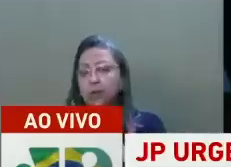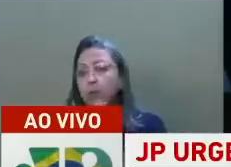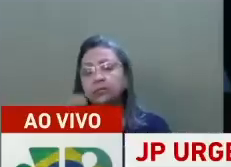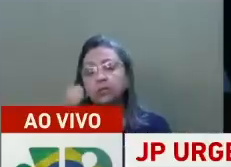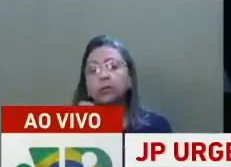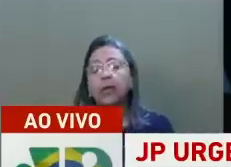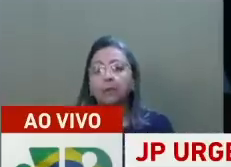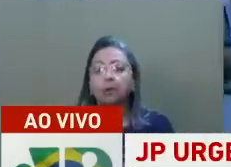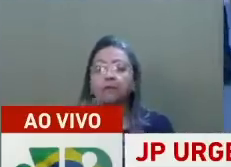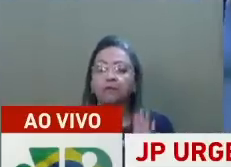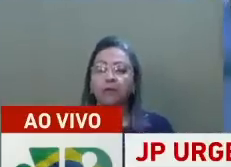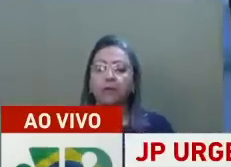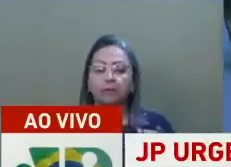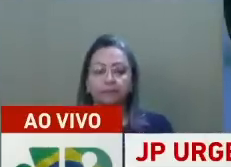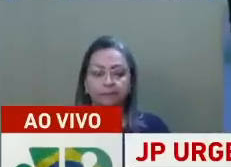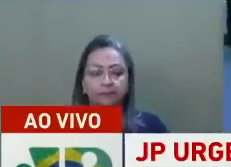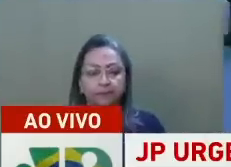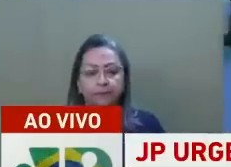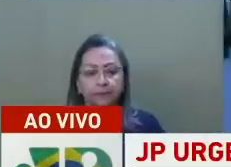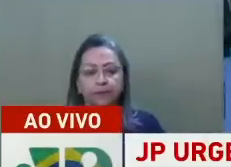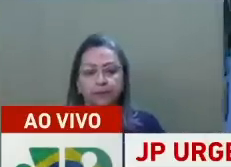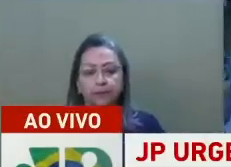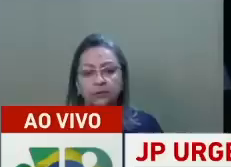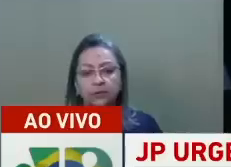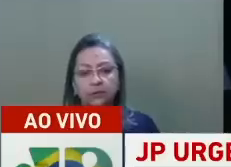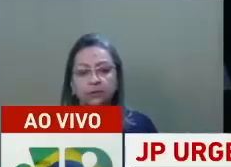Bom, vamos ouvir o presidente da sessão. Se encontram